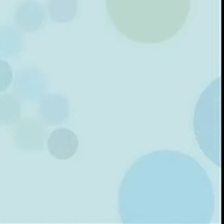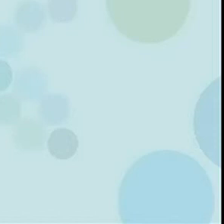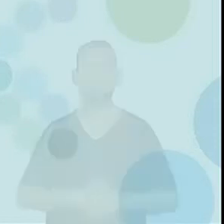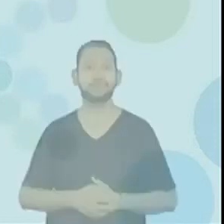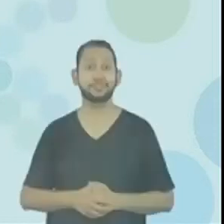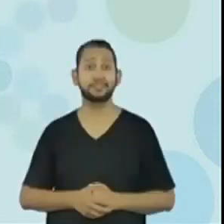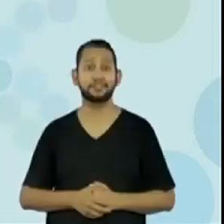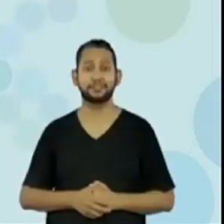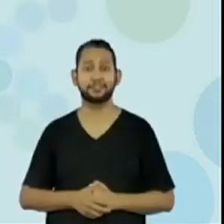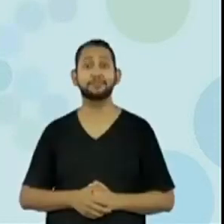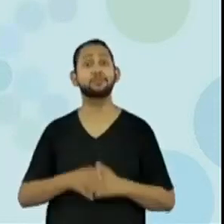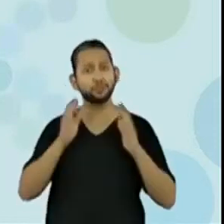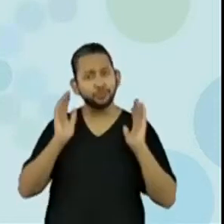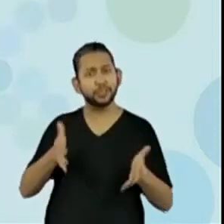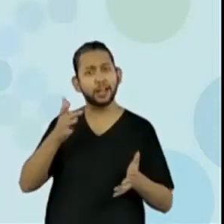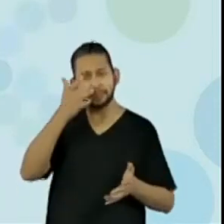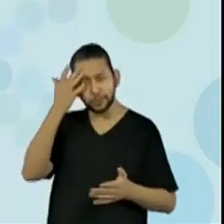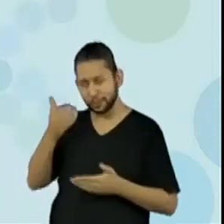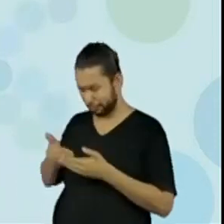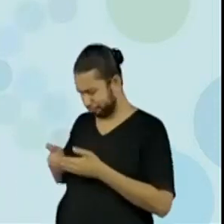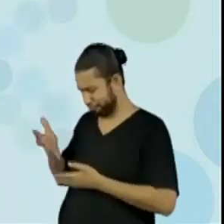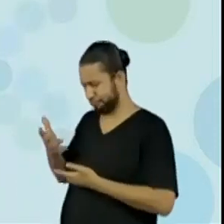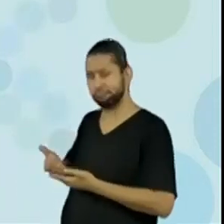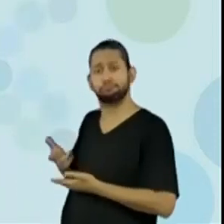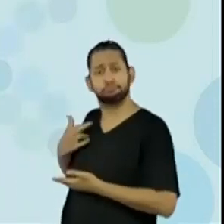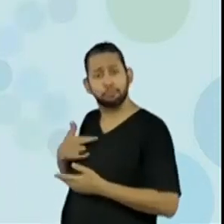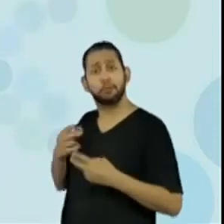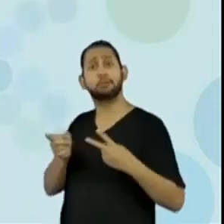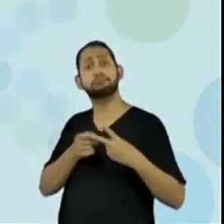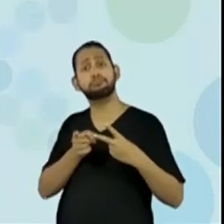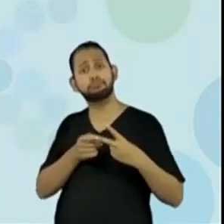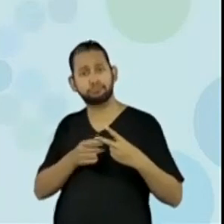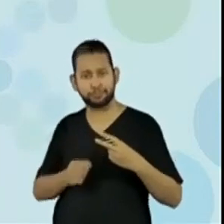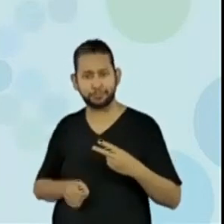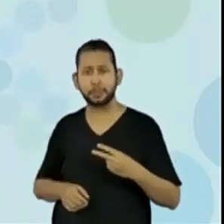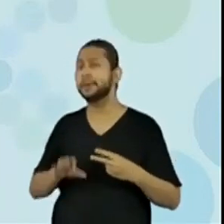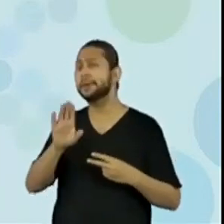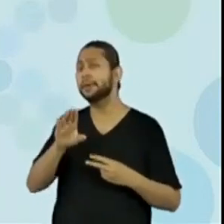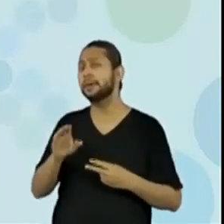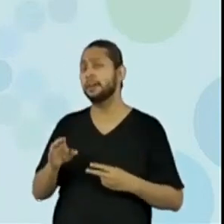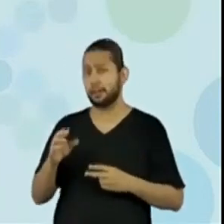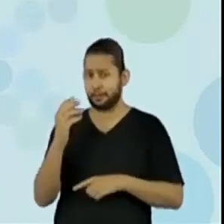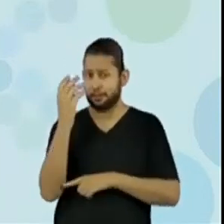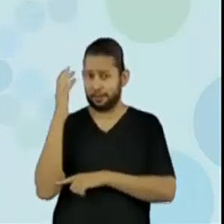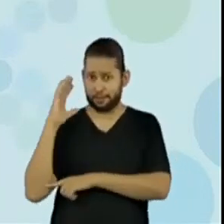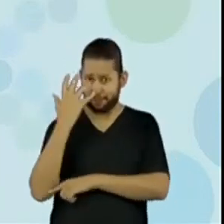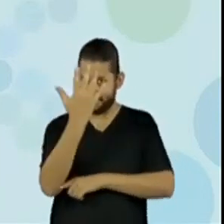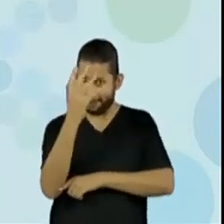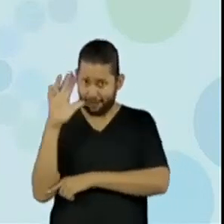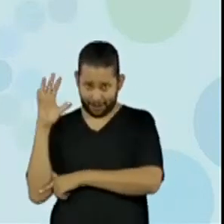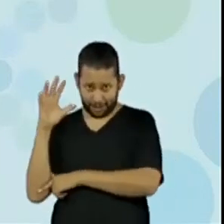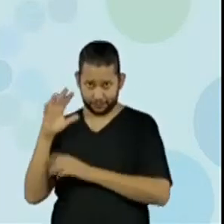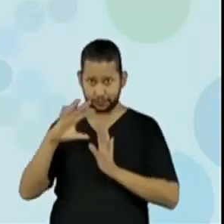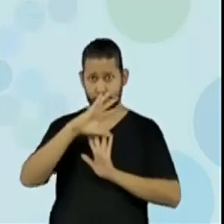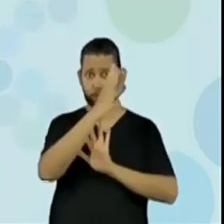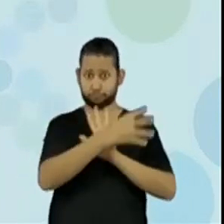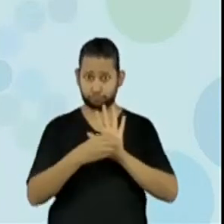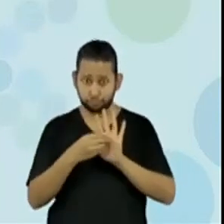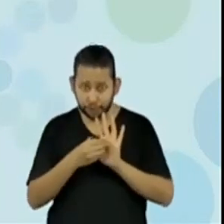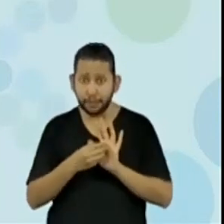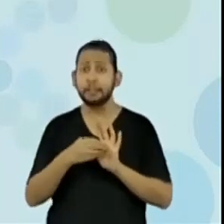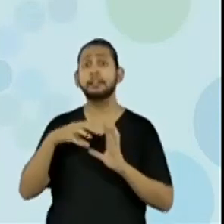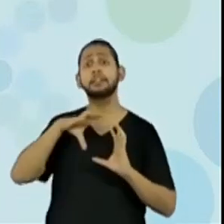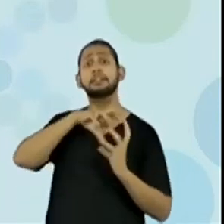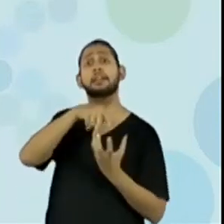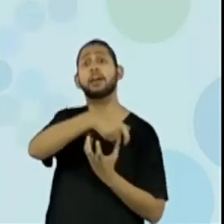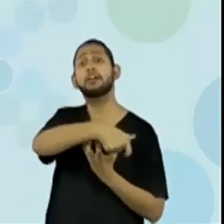Olha só, já tem gente aqui também respondendo sobre a questão 2. Quantos % da superfície da Terra cobrem